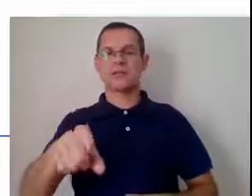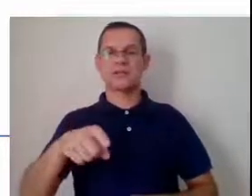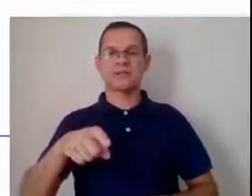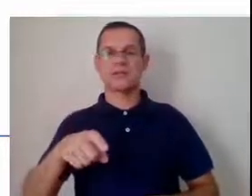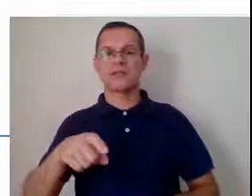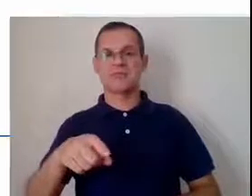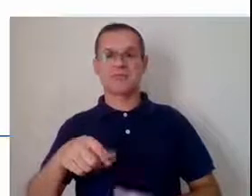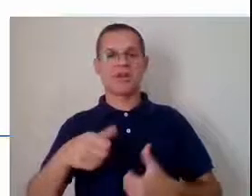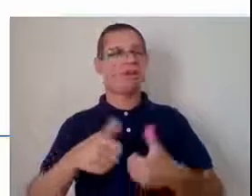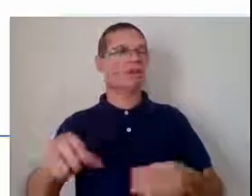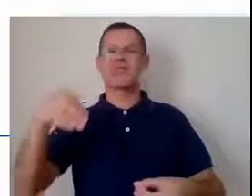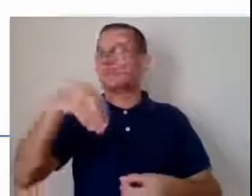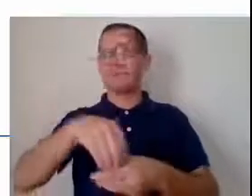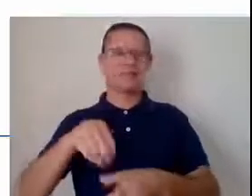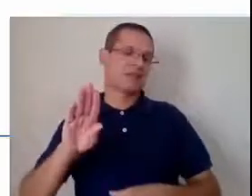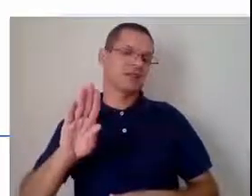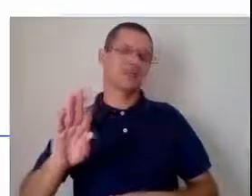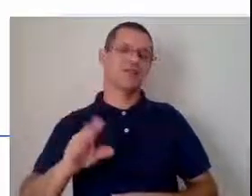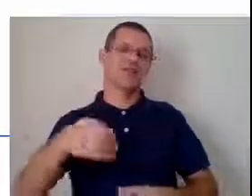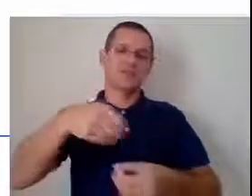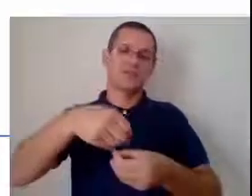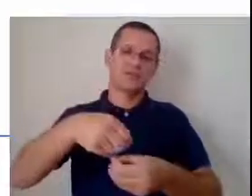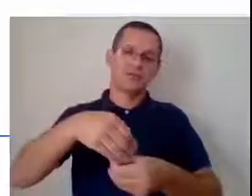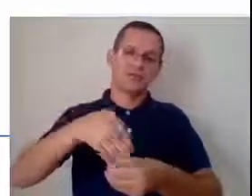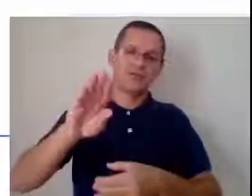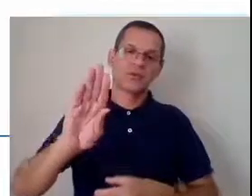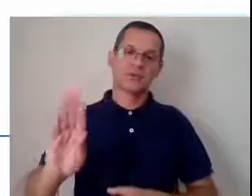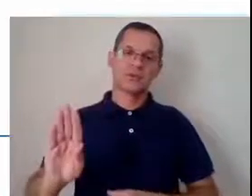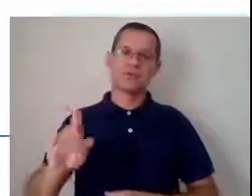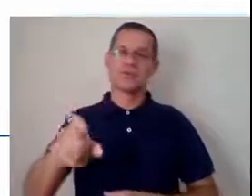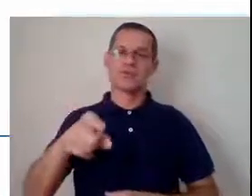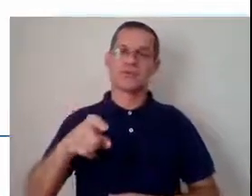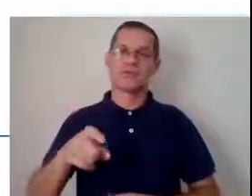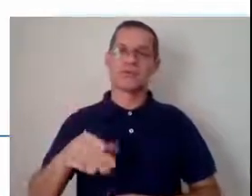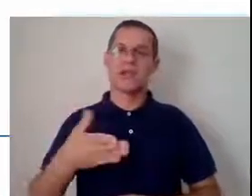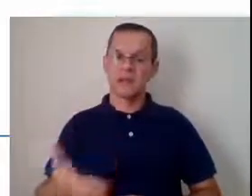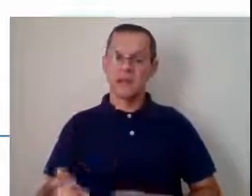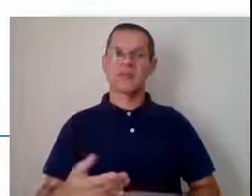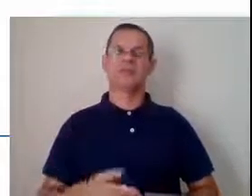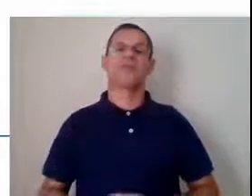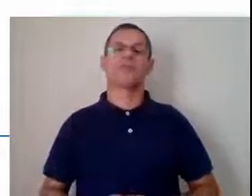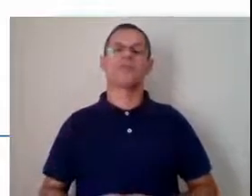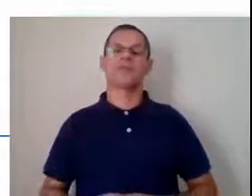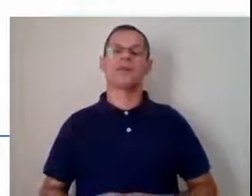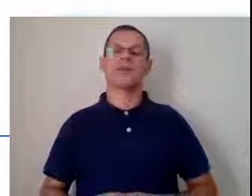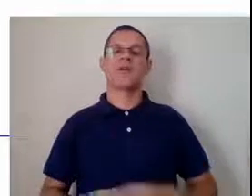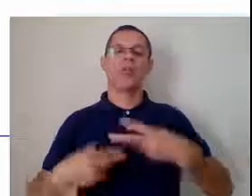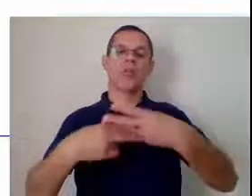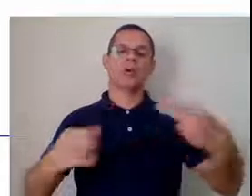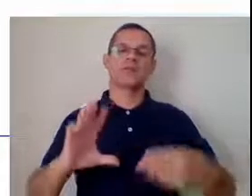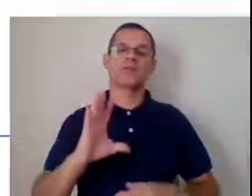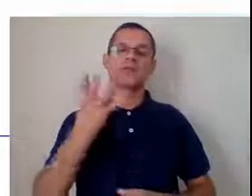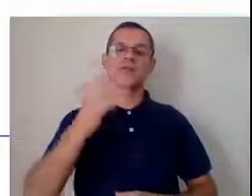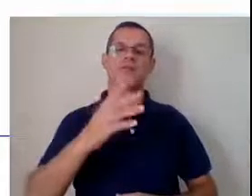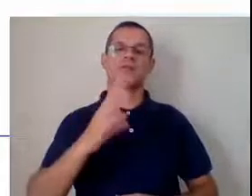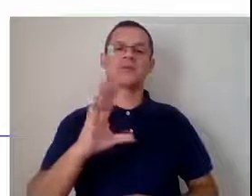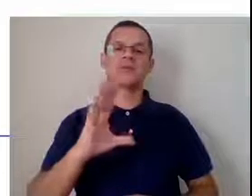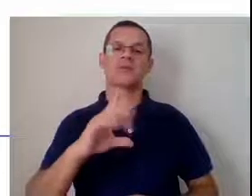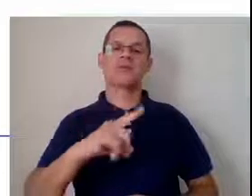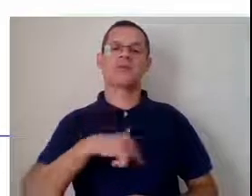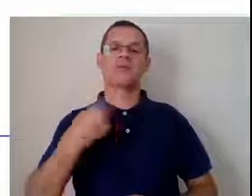x não pertence a B, tá? Então, é uma das situações que nós temos.